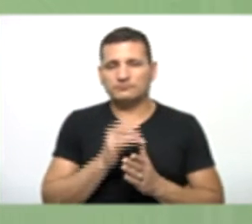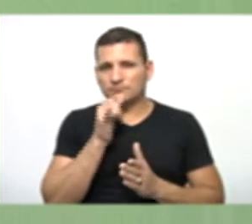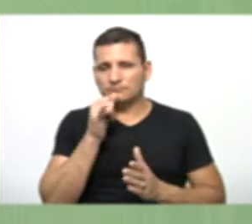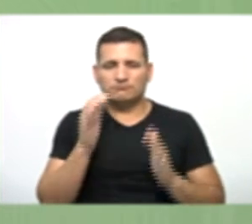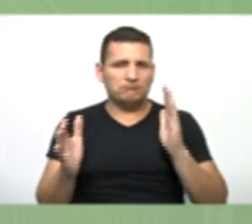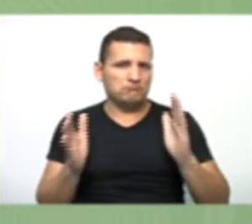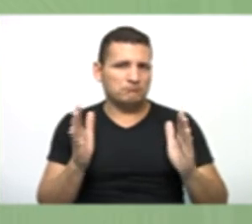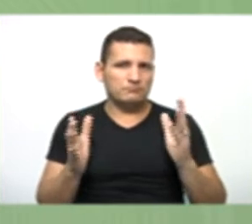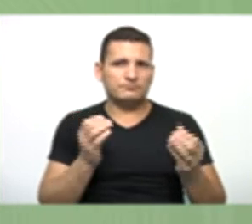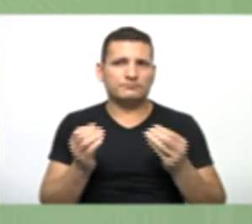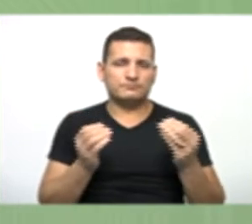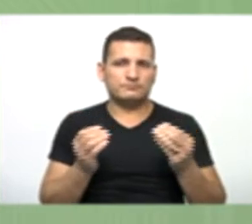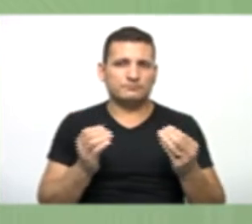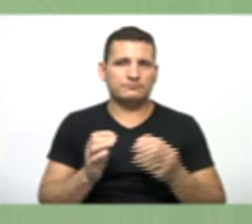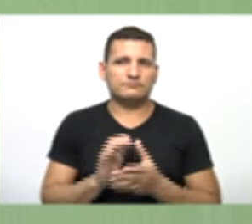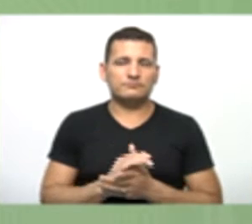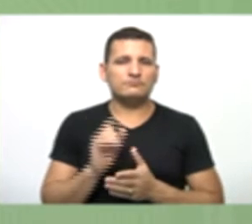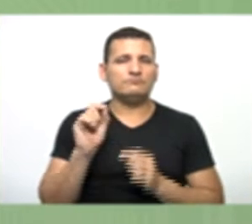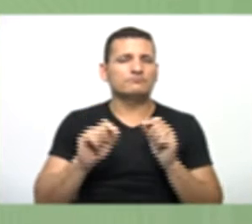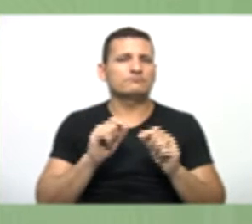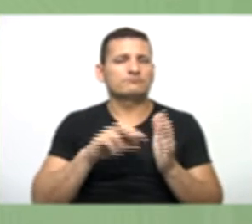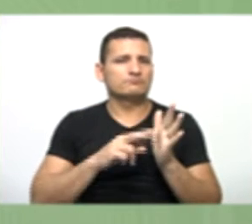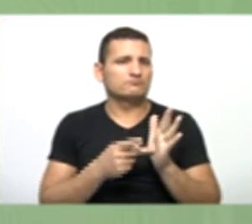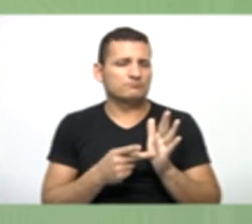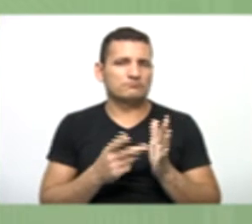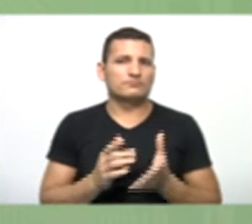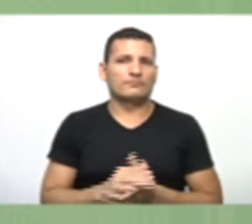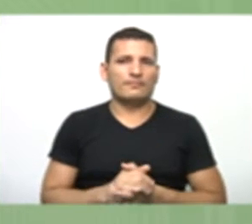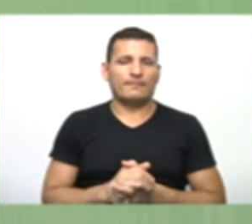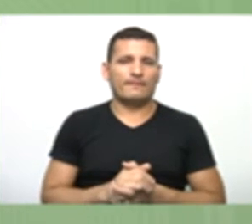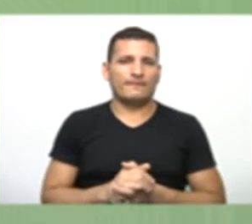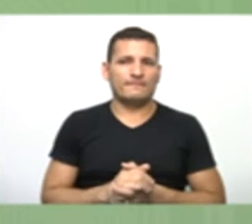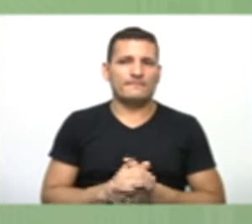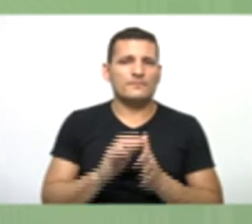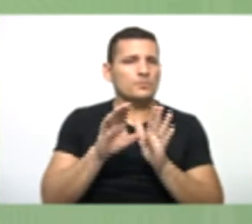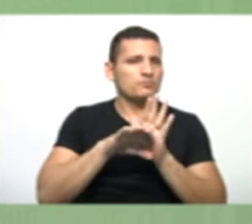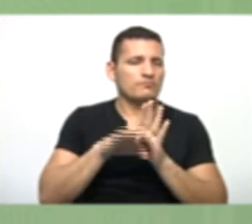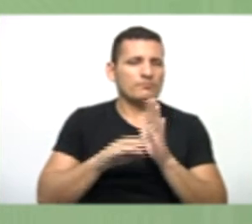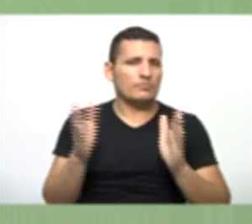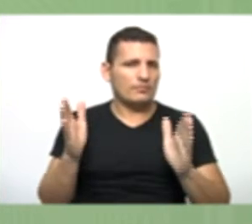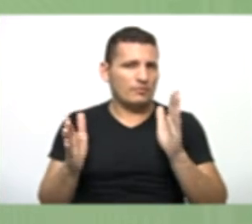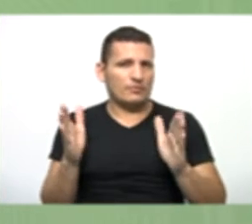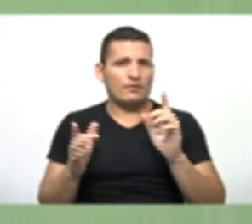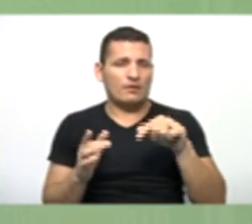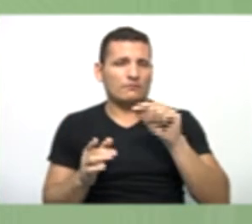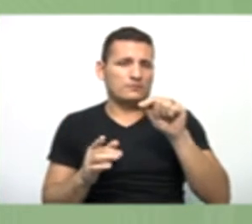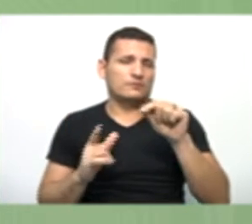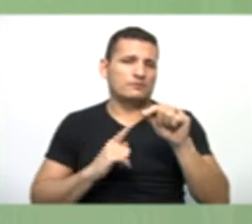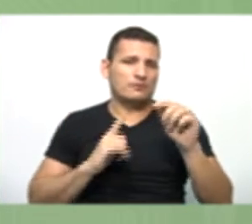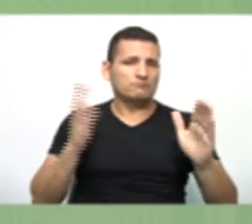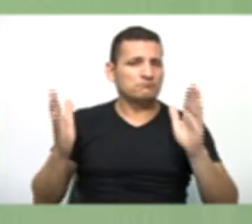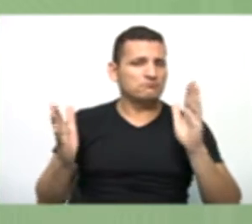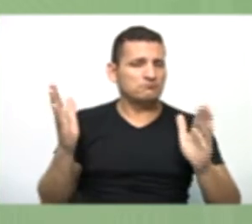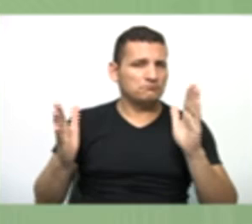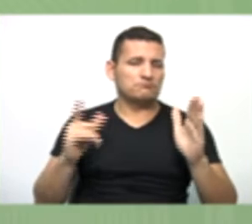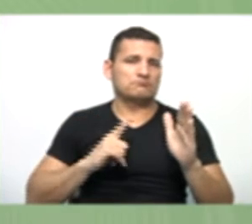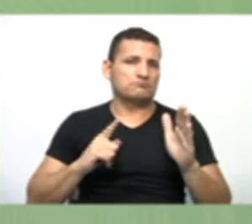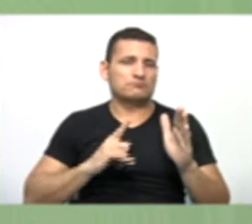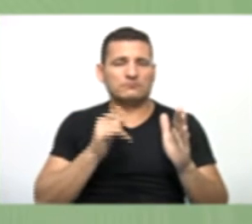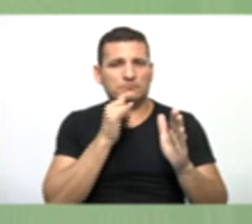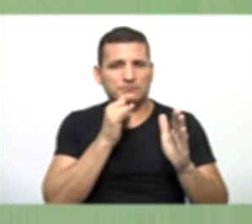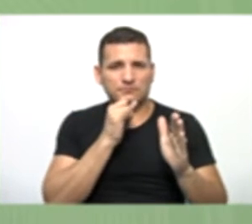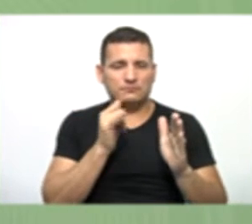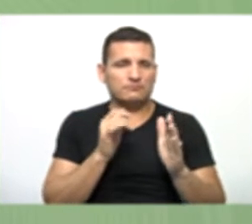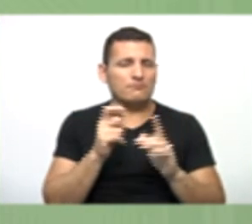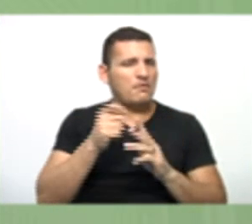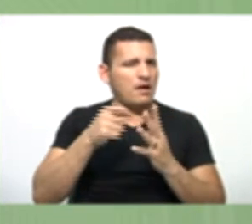periódica, o que significa a ideia e um exemplo? Então, o conceito de periódica é que você vai ter um período definido. Por exemplo,